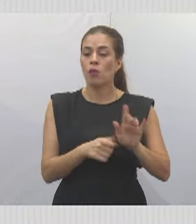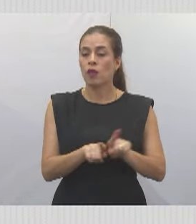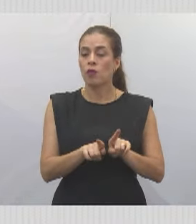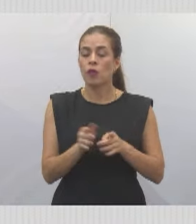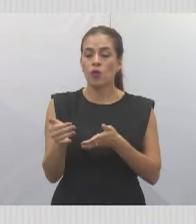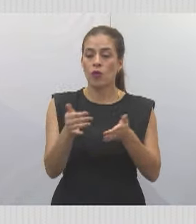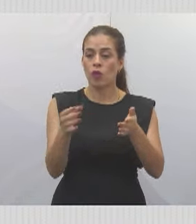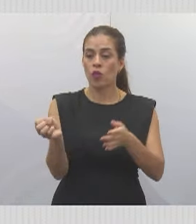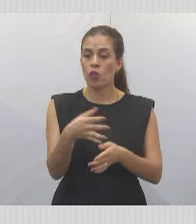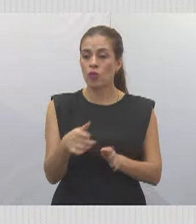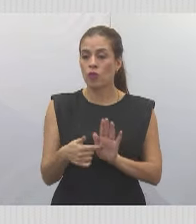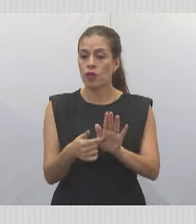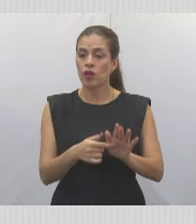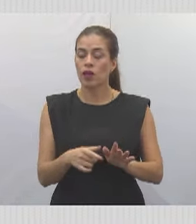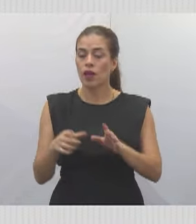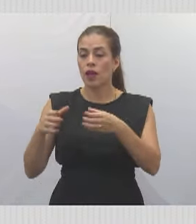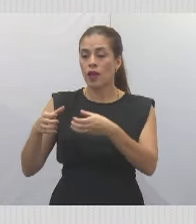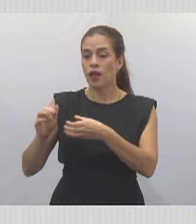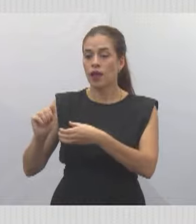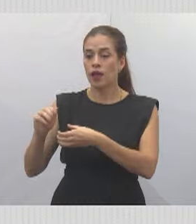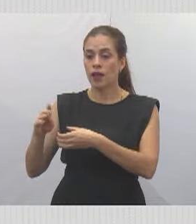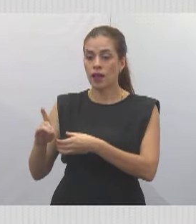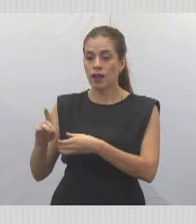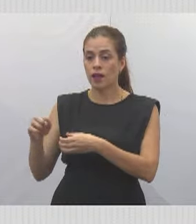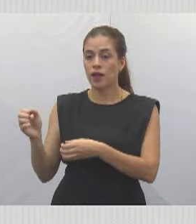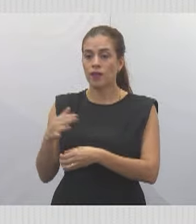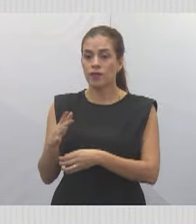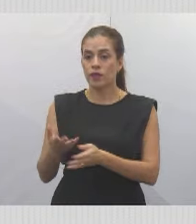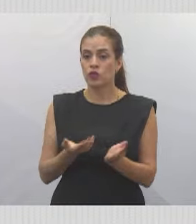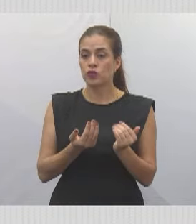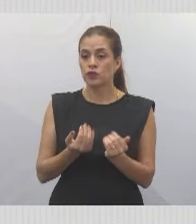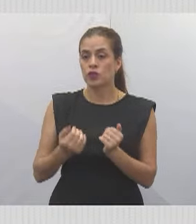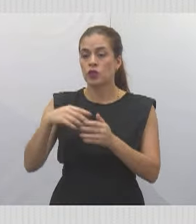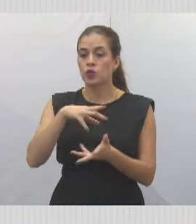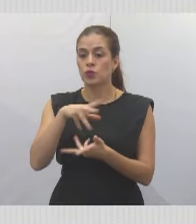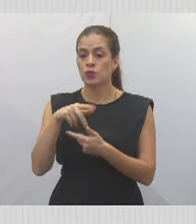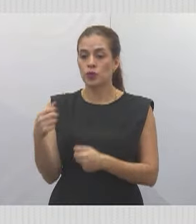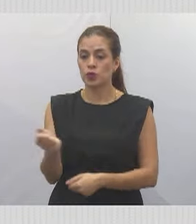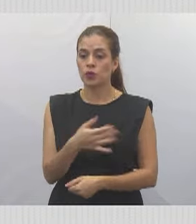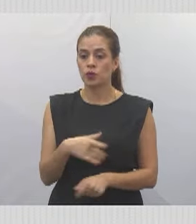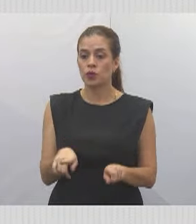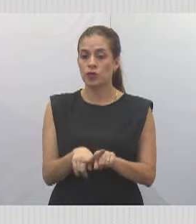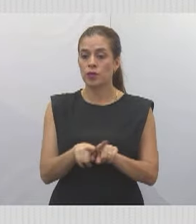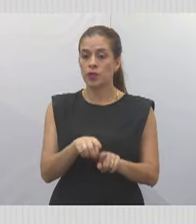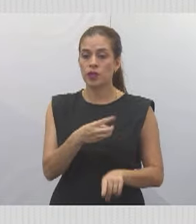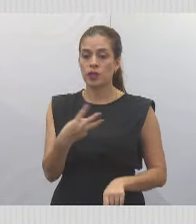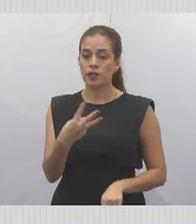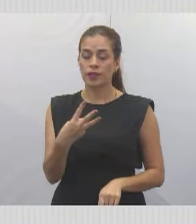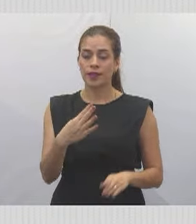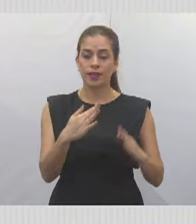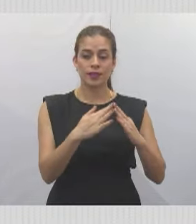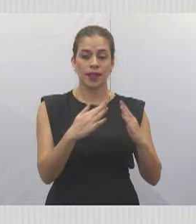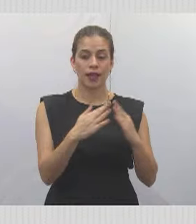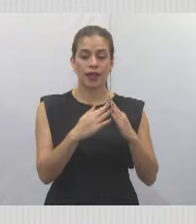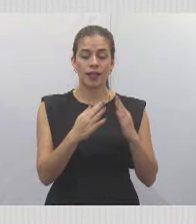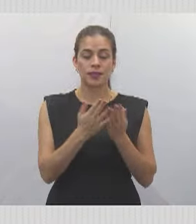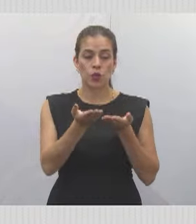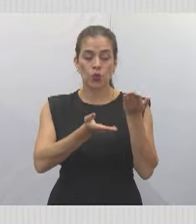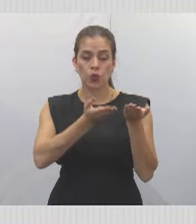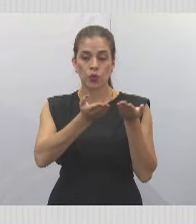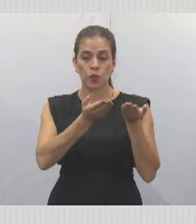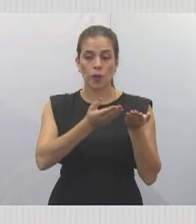AD 24 Horas Portas Abertas, Infanto Juvenil Novo Mundo, além de 3 residências terapêuticas,